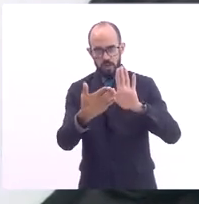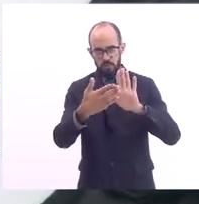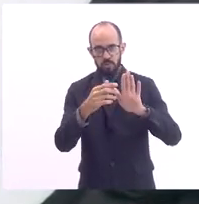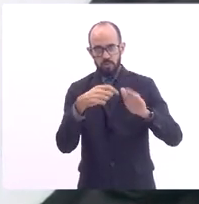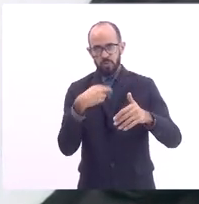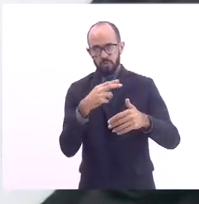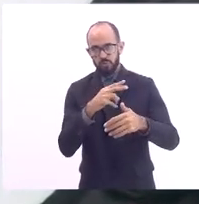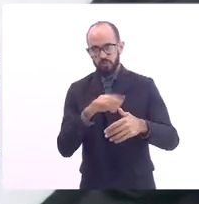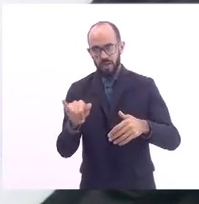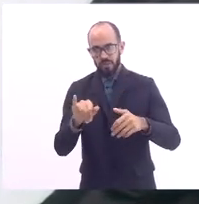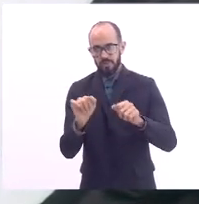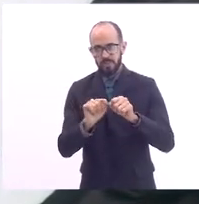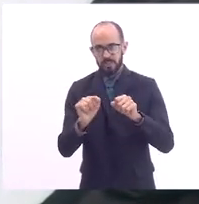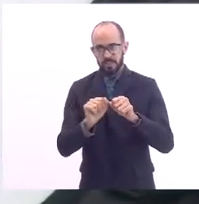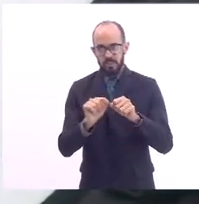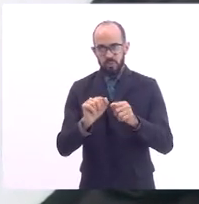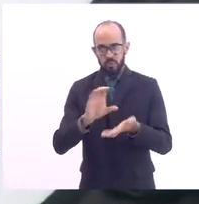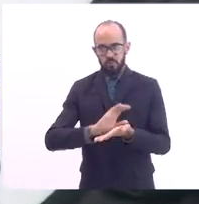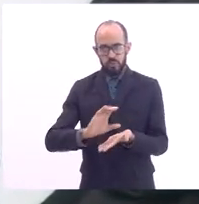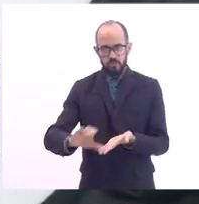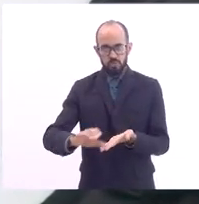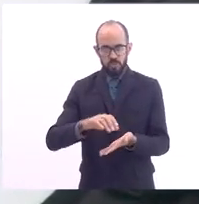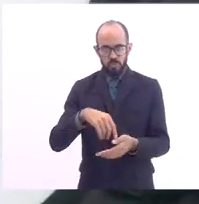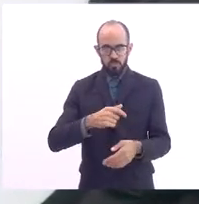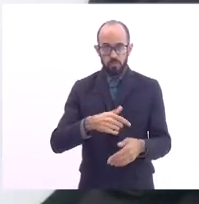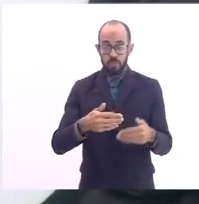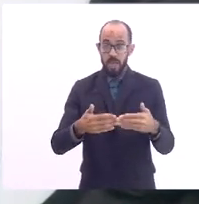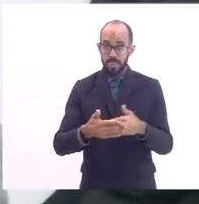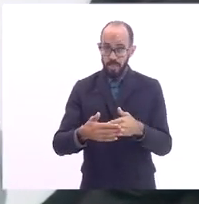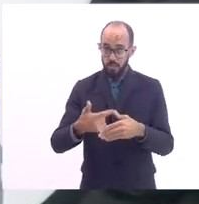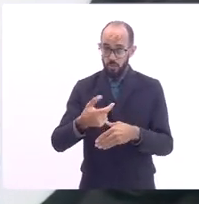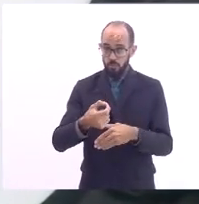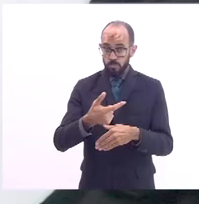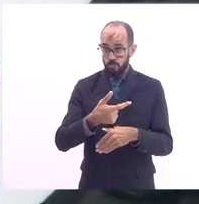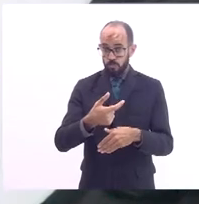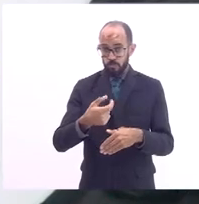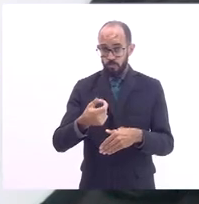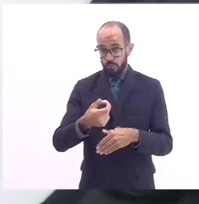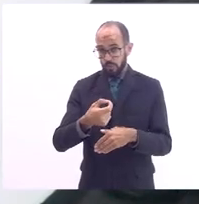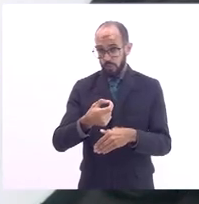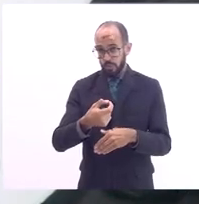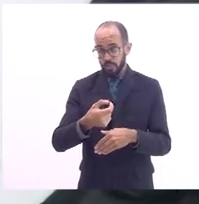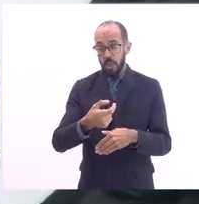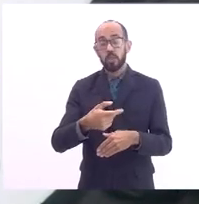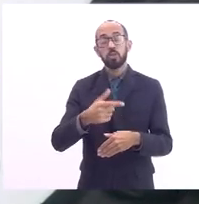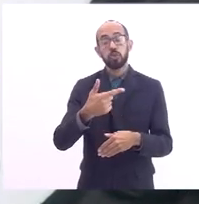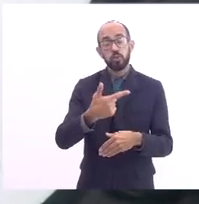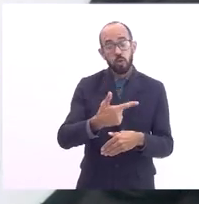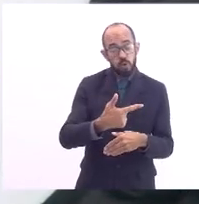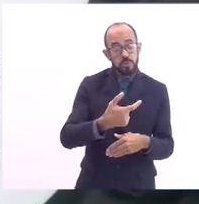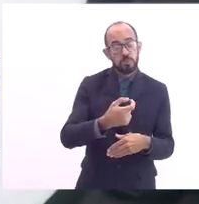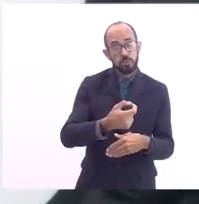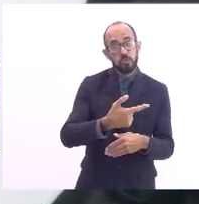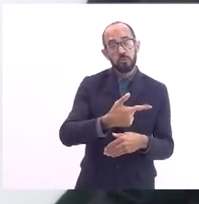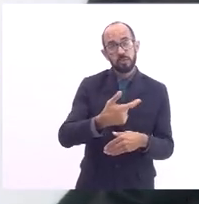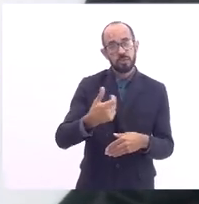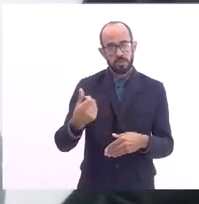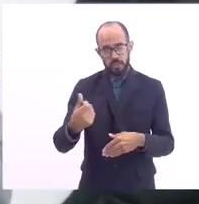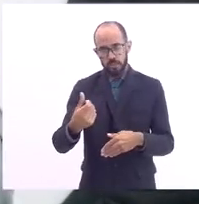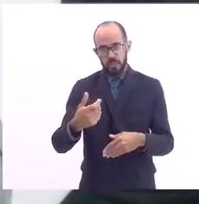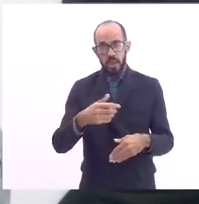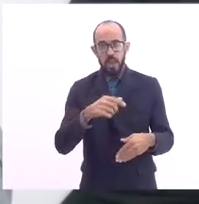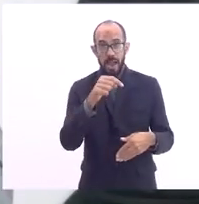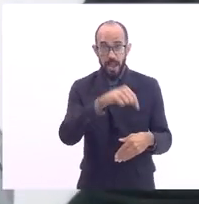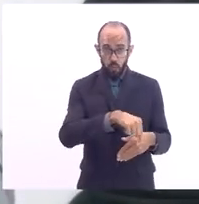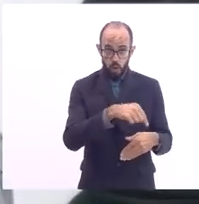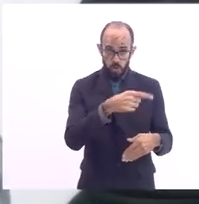investimento daqui para 2026. São dois investimentos. Um esse ano, da ordem de R$50 milhões,